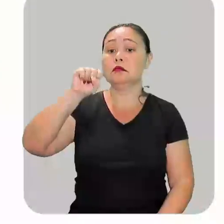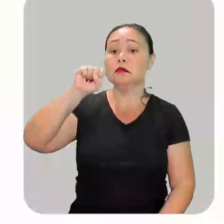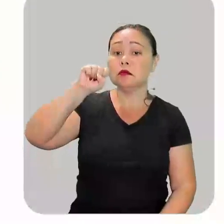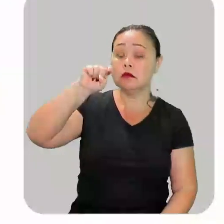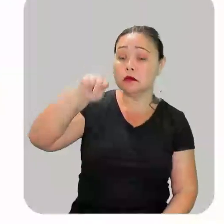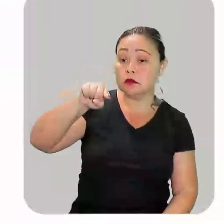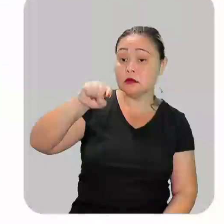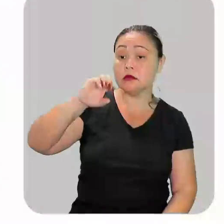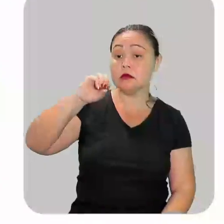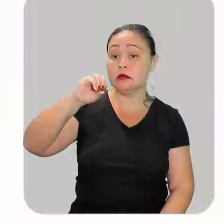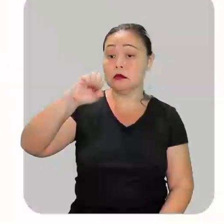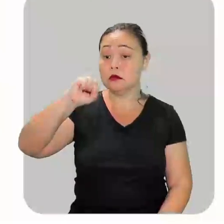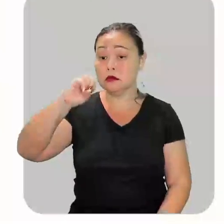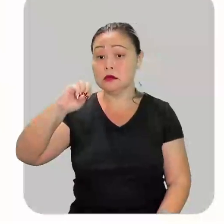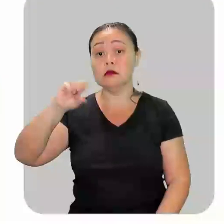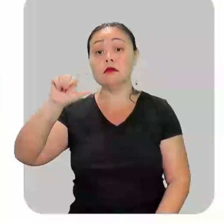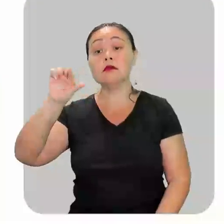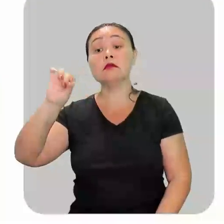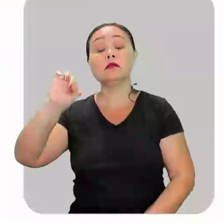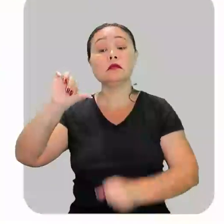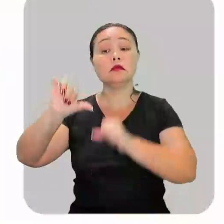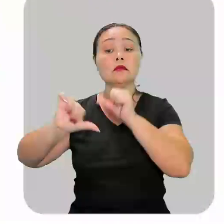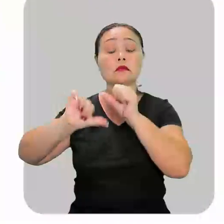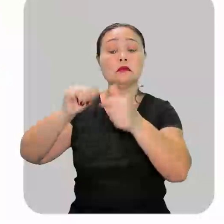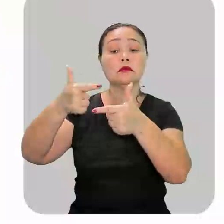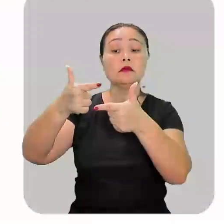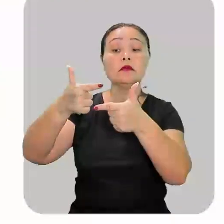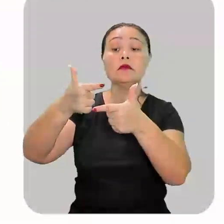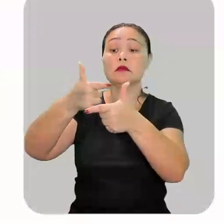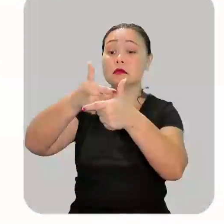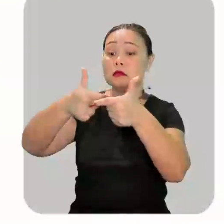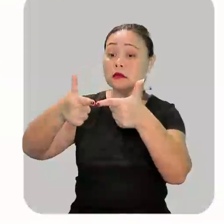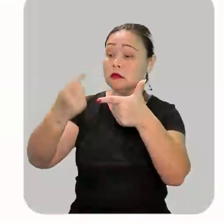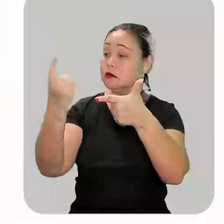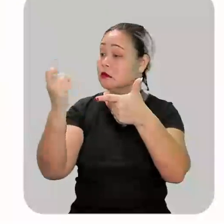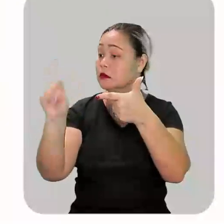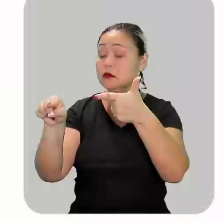28.080 litros, né? Vai ser quanto? Dividido por 1.000, vai dar